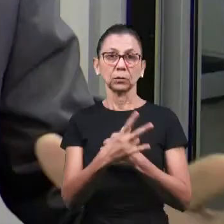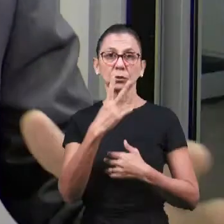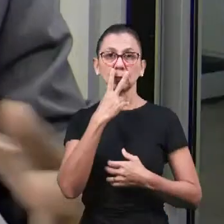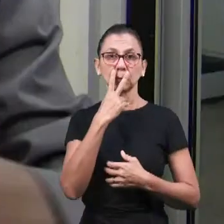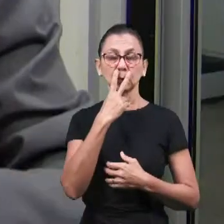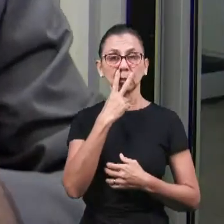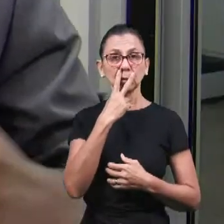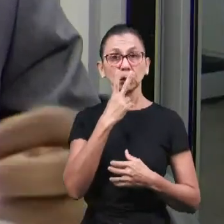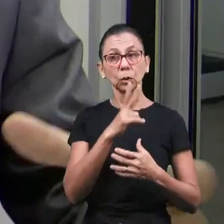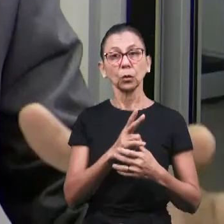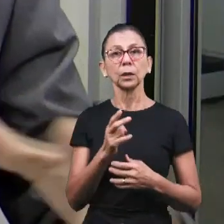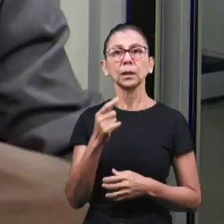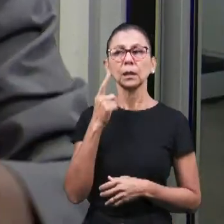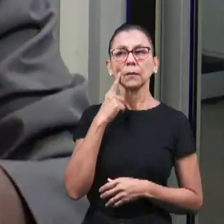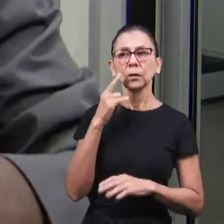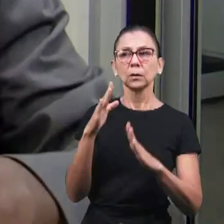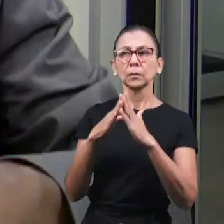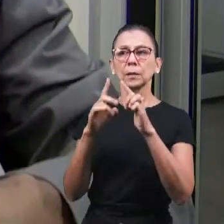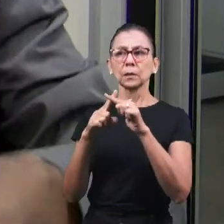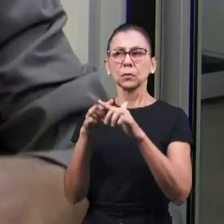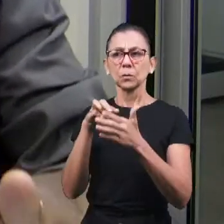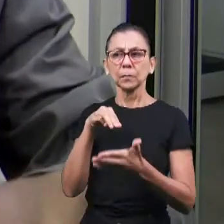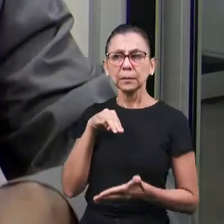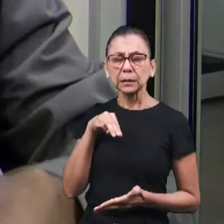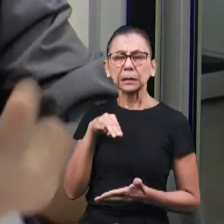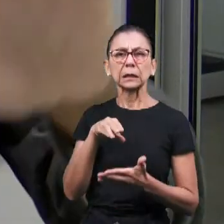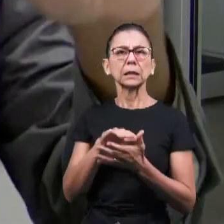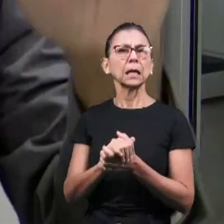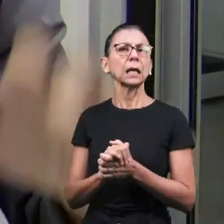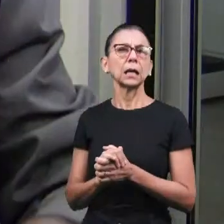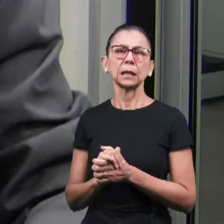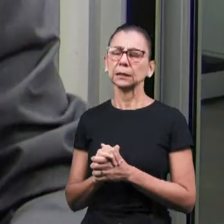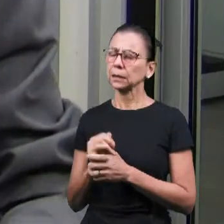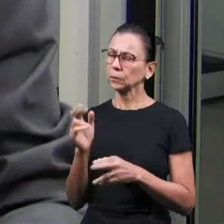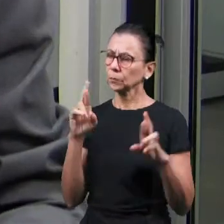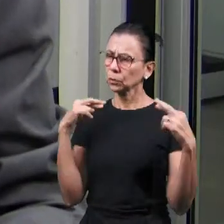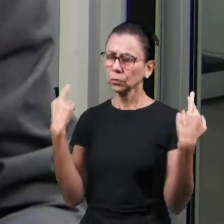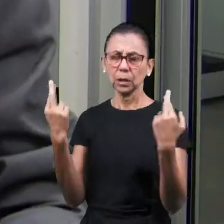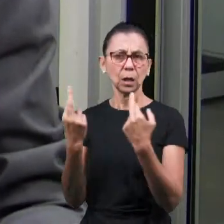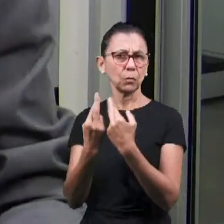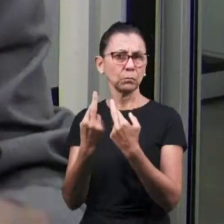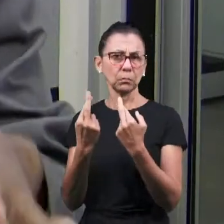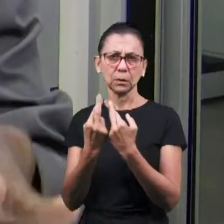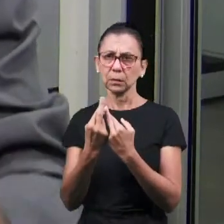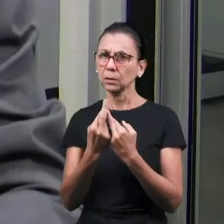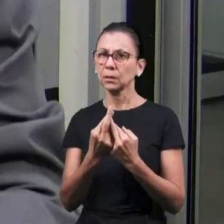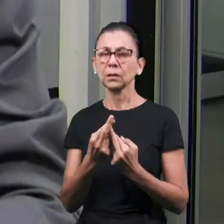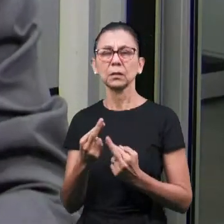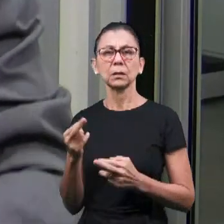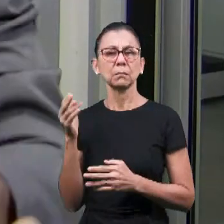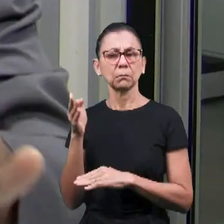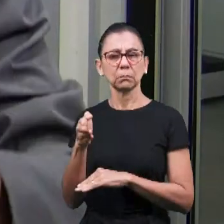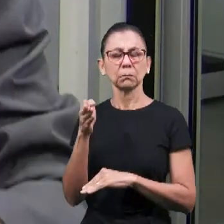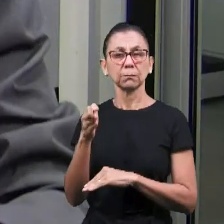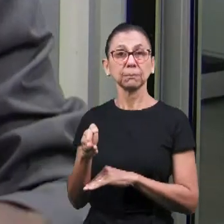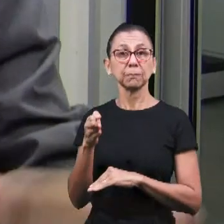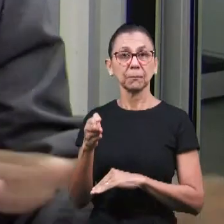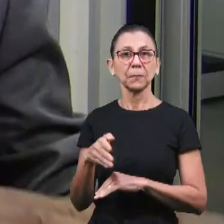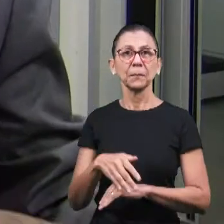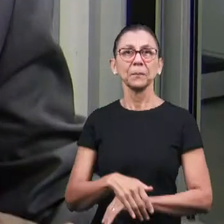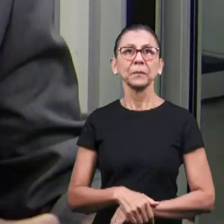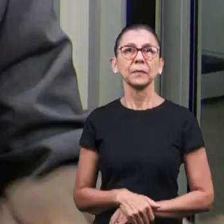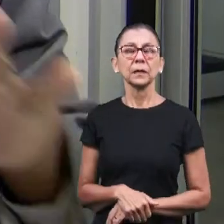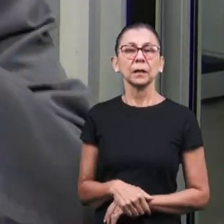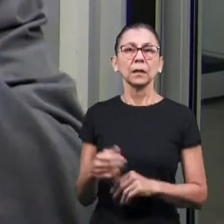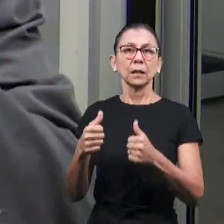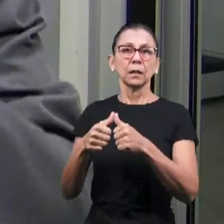se enganjou e entrou as irmãs, ela, que são amigas dela até hoje. E essas irmãs, ela ficou lá no Parque Moscoso